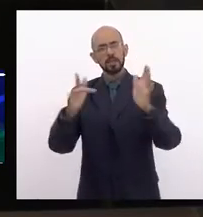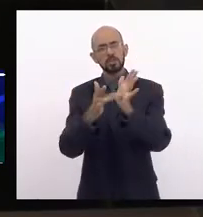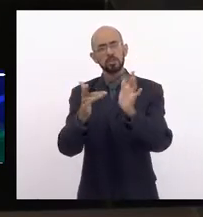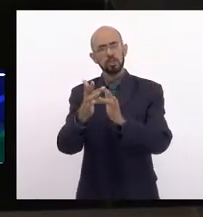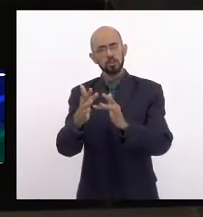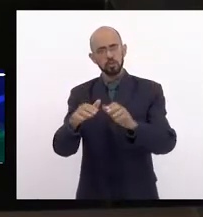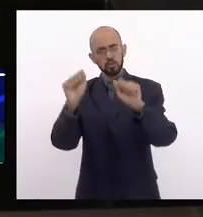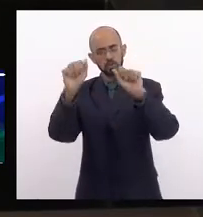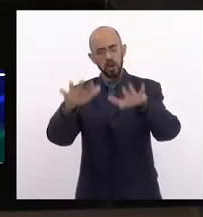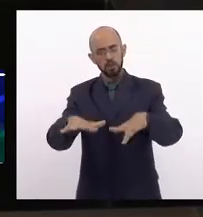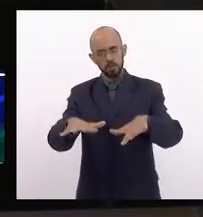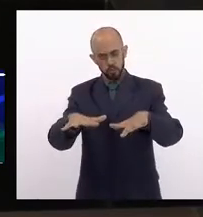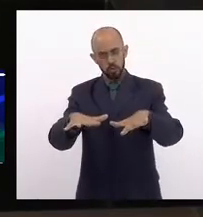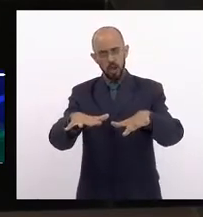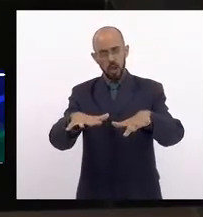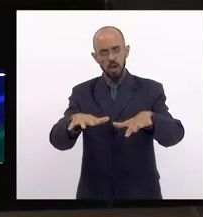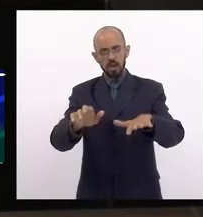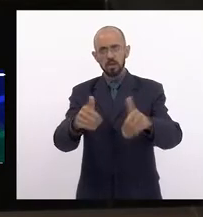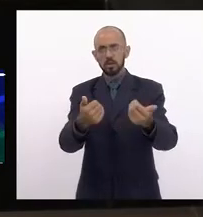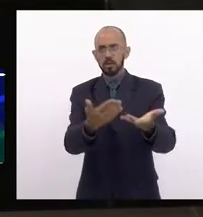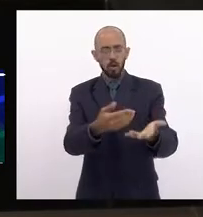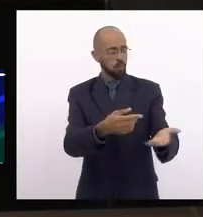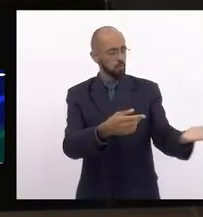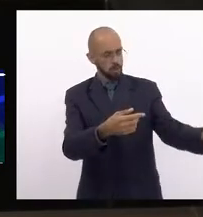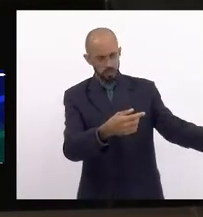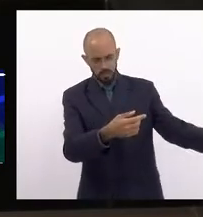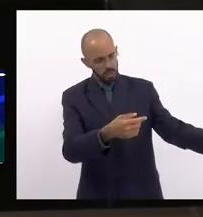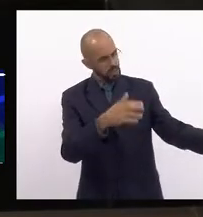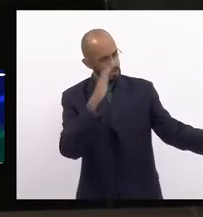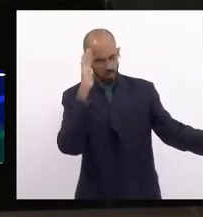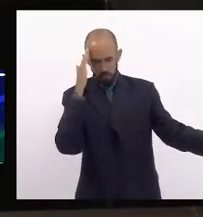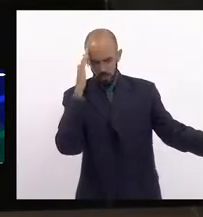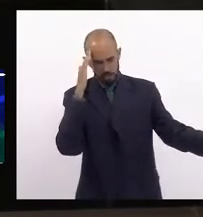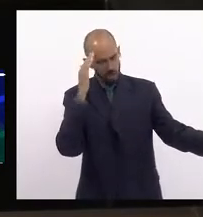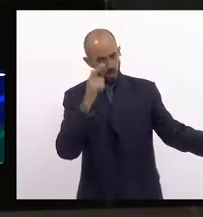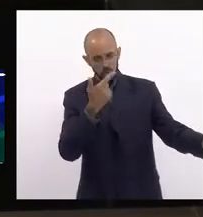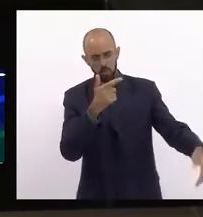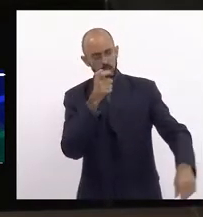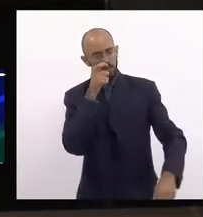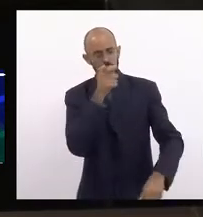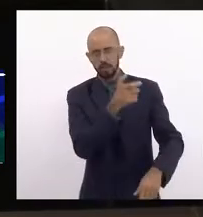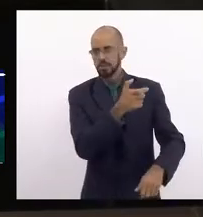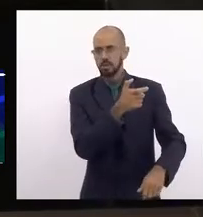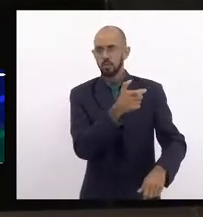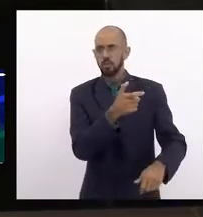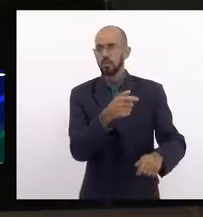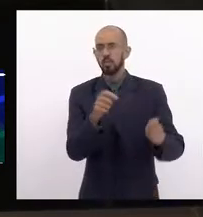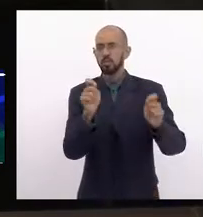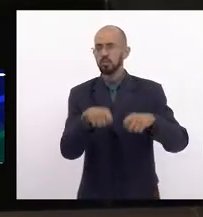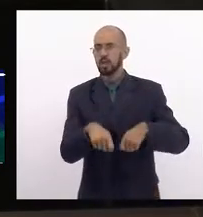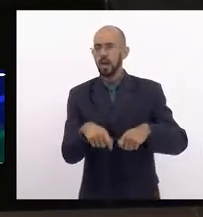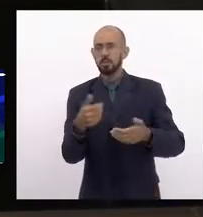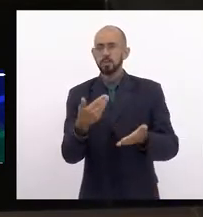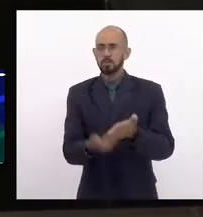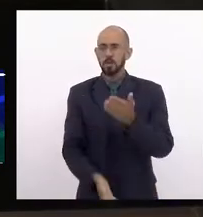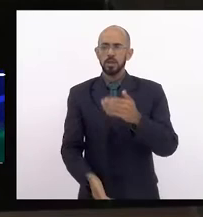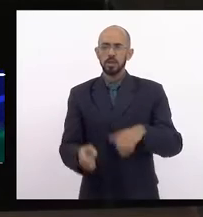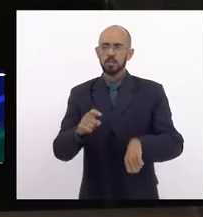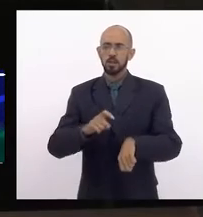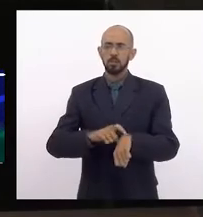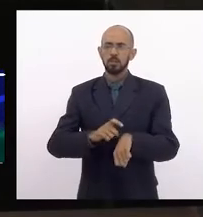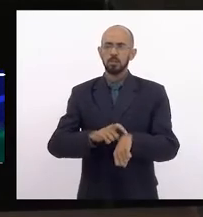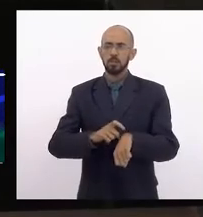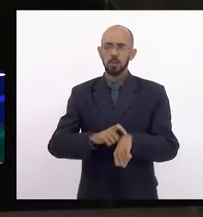então vossa excelência não me entendeu não me deu atenção Então nós não poderíamos de perder essa essa